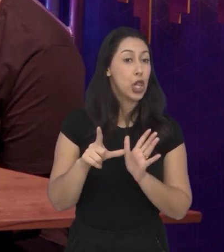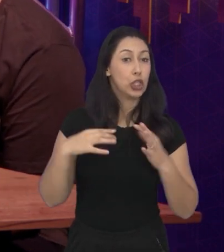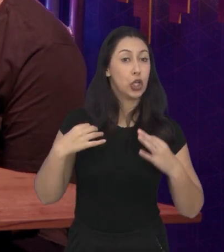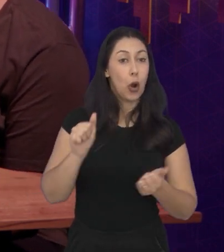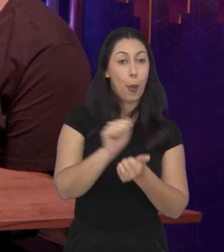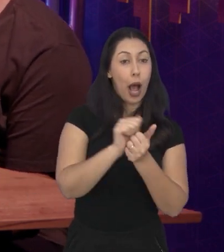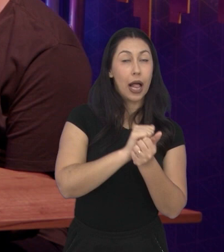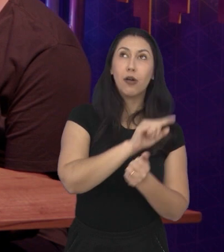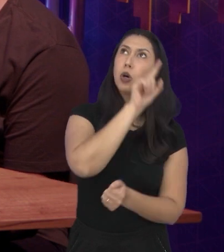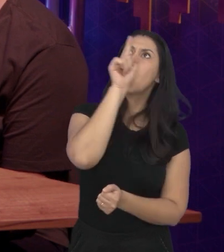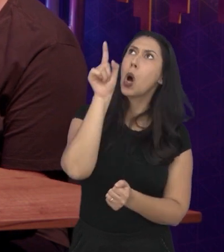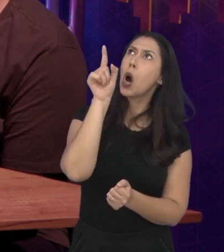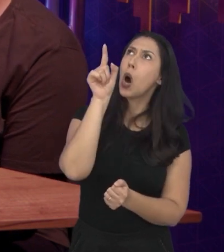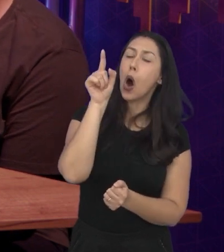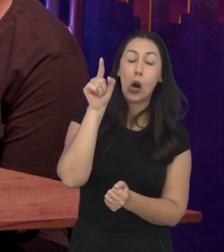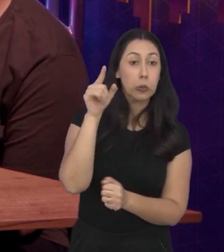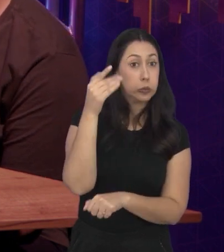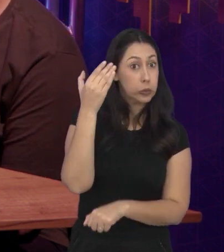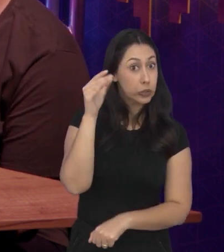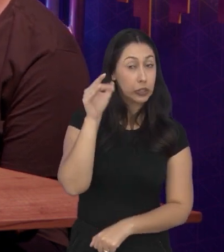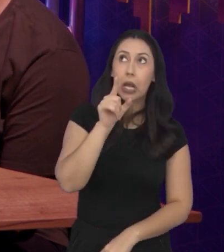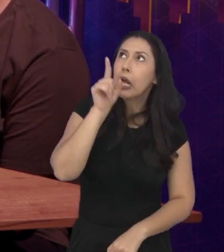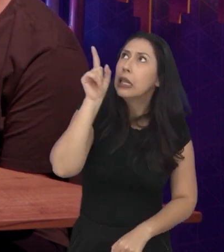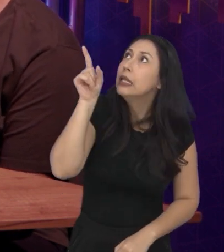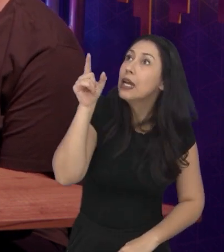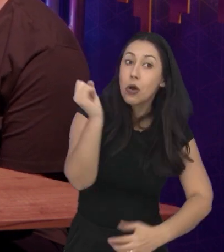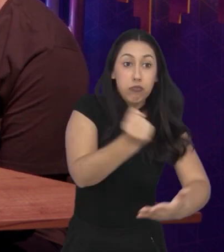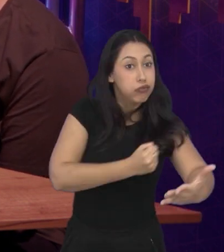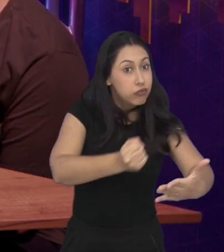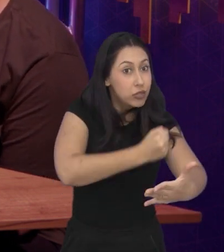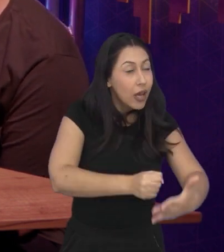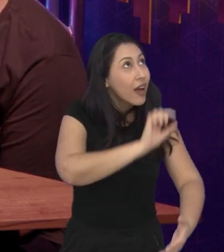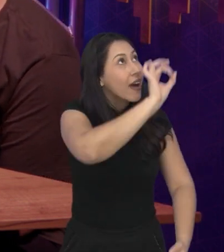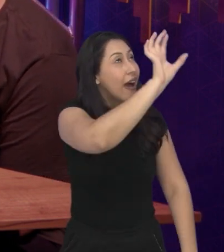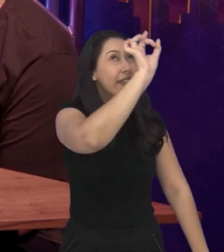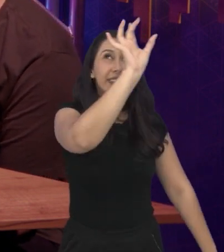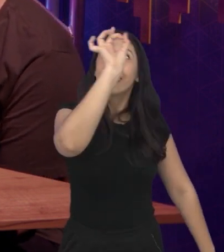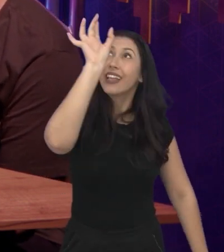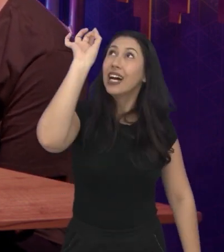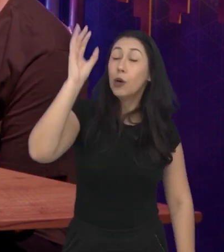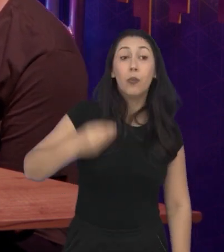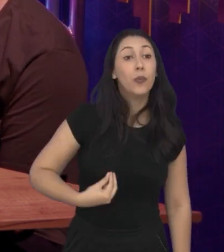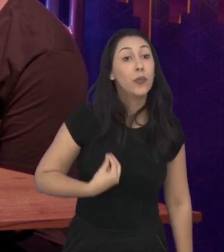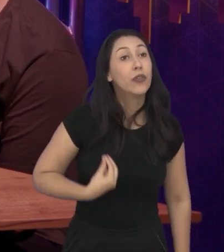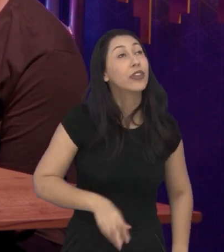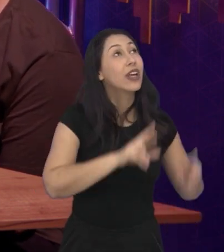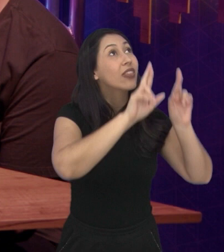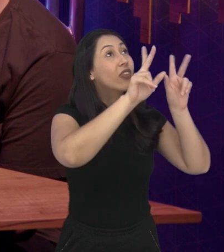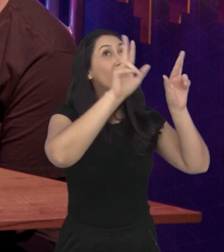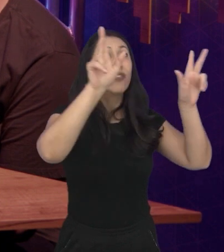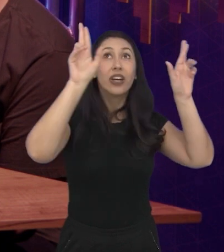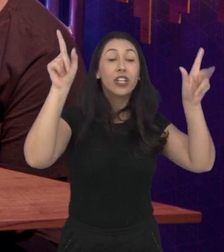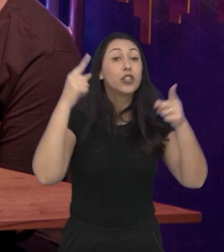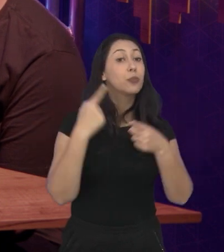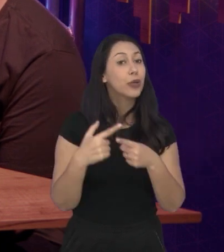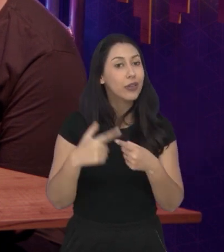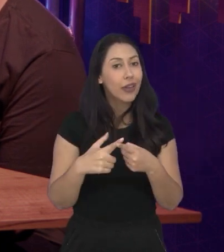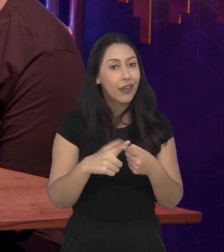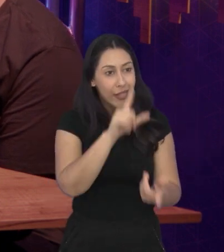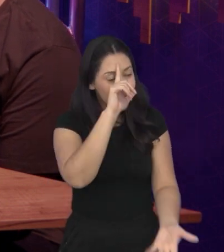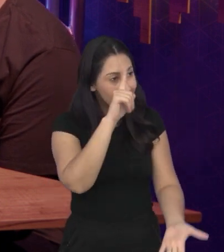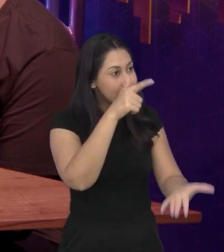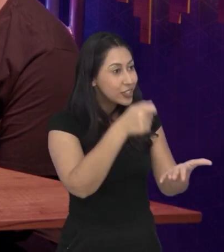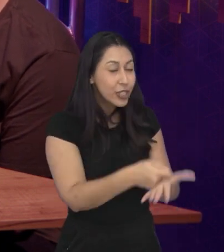uma super cientista, no outro ela é cozinheira. Então em cada realidade ela foi para um lugar diferente porque ela tomou